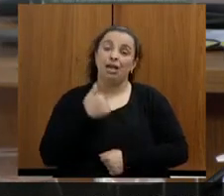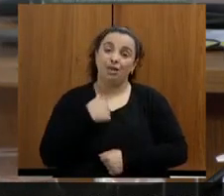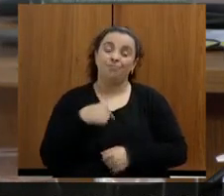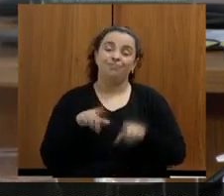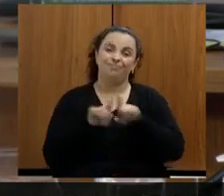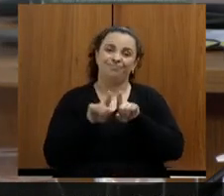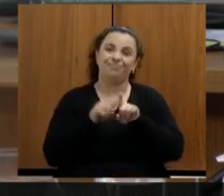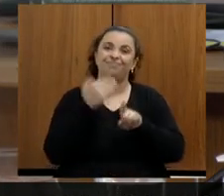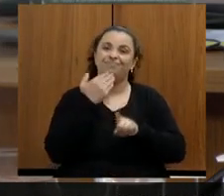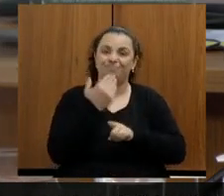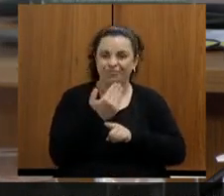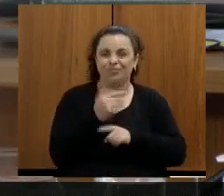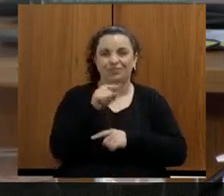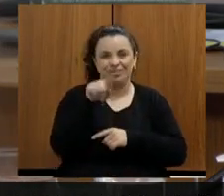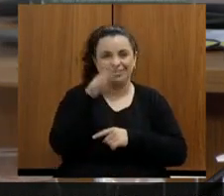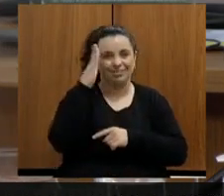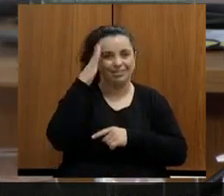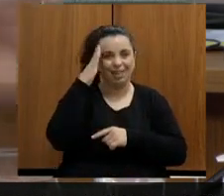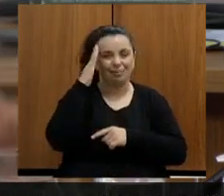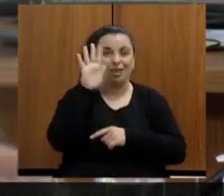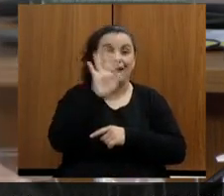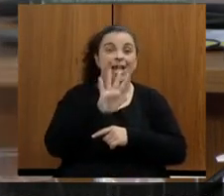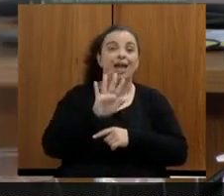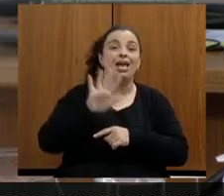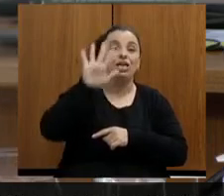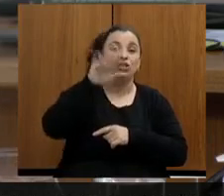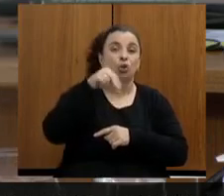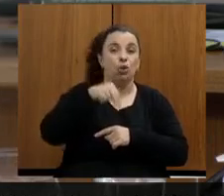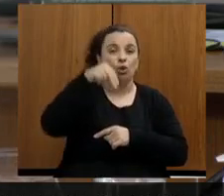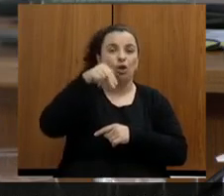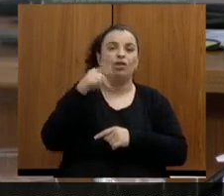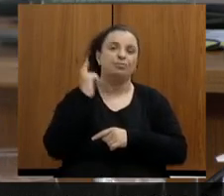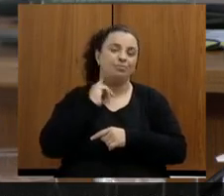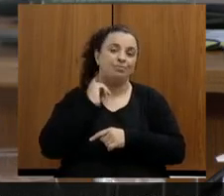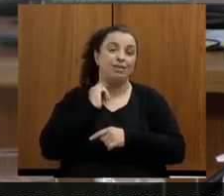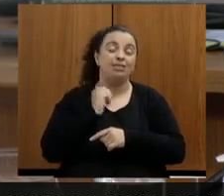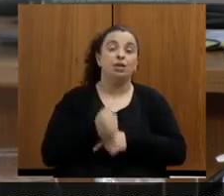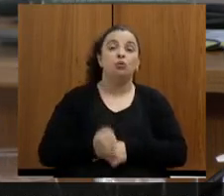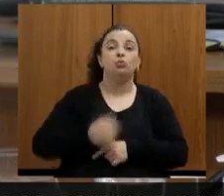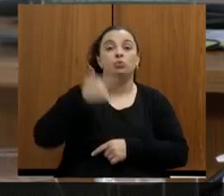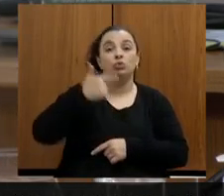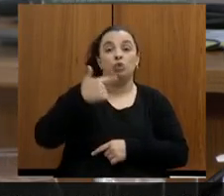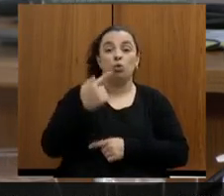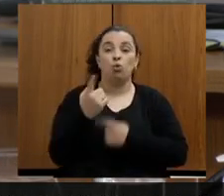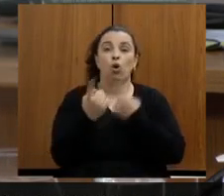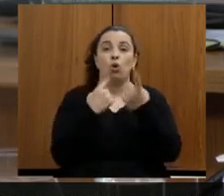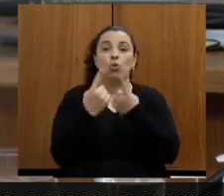sabe na nossa região do Norte Minas é o segundo Entroncamento rodoviário